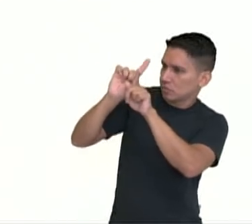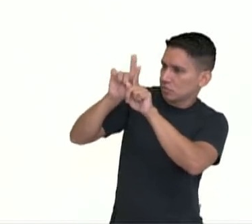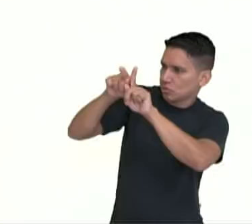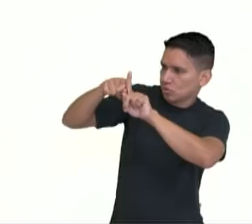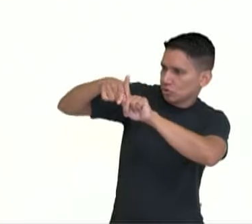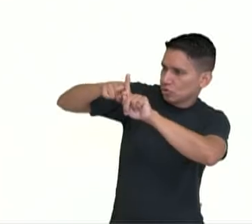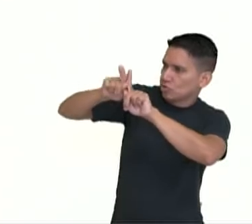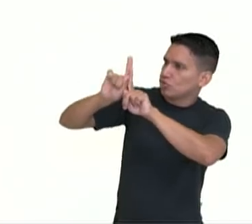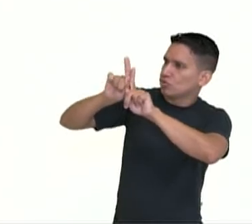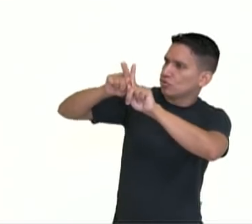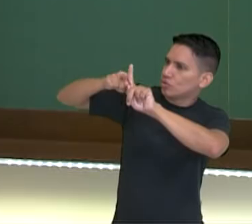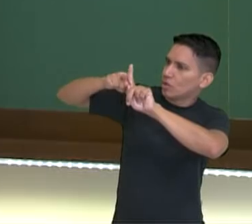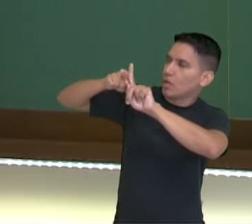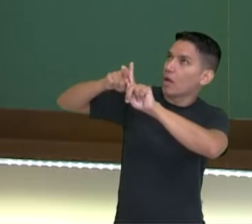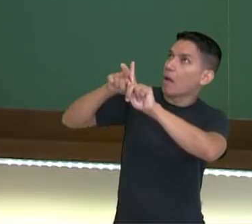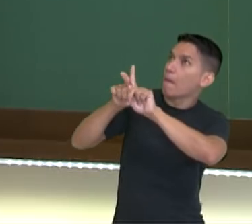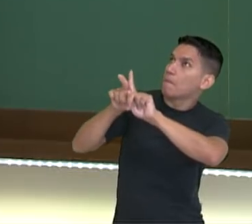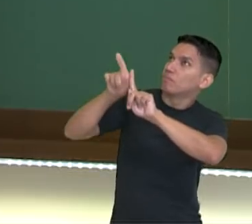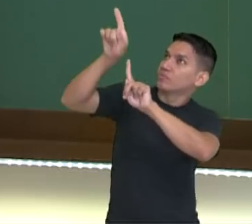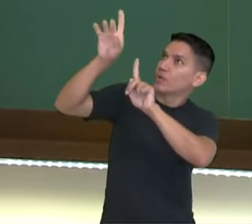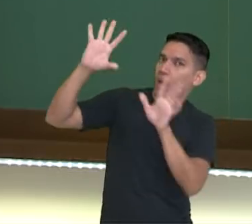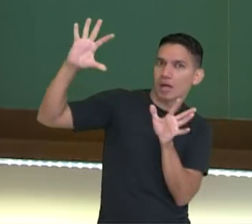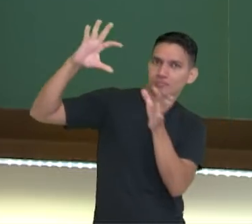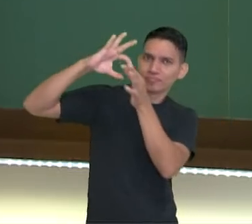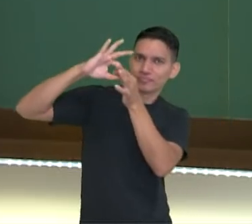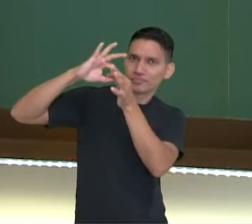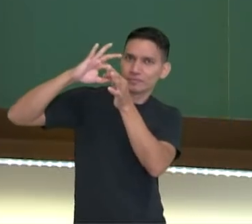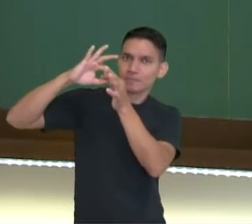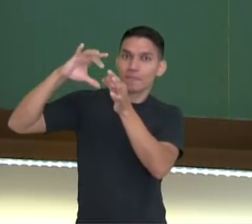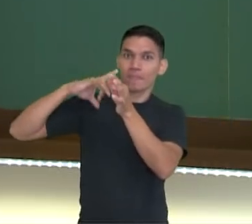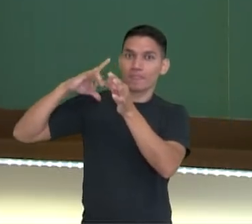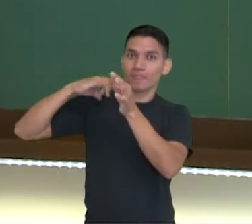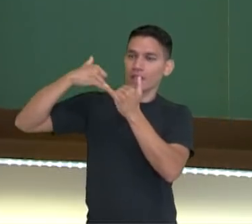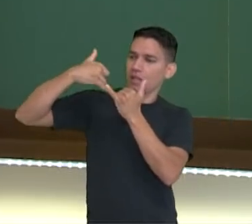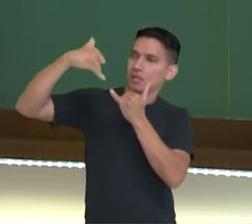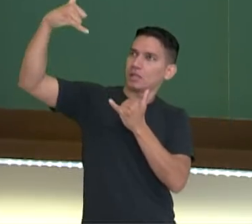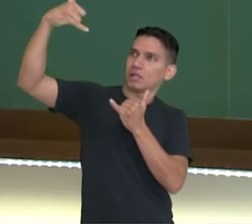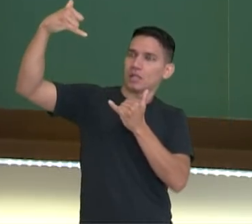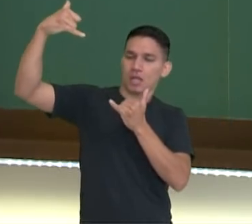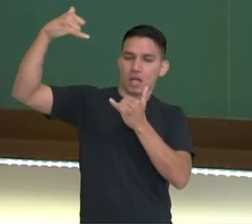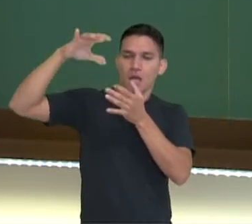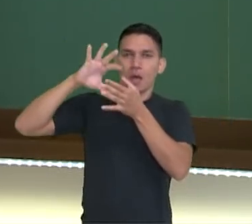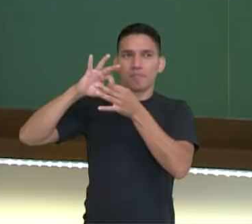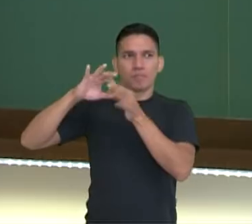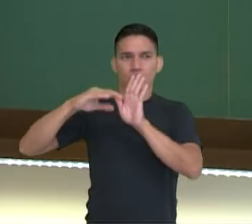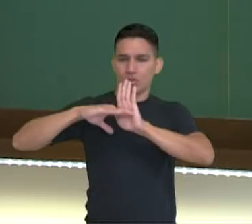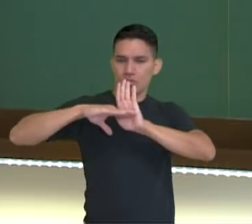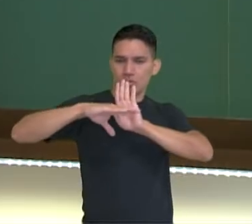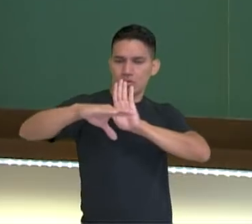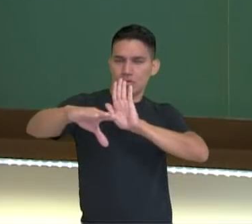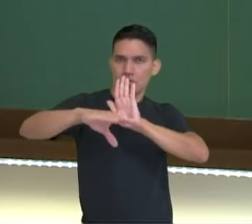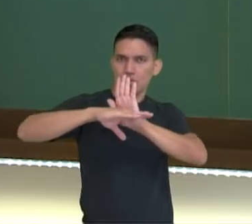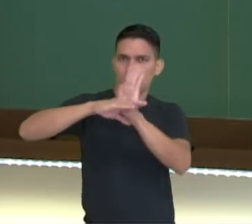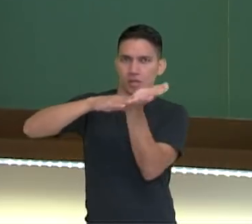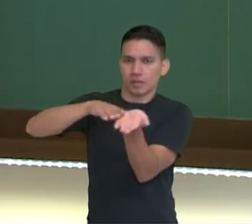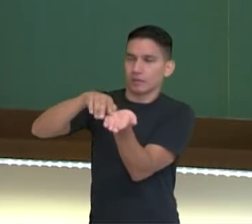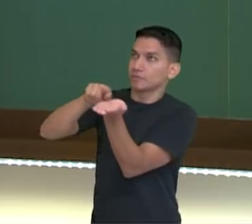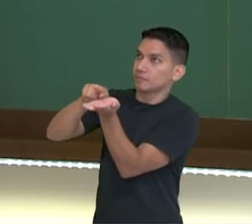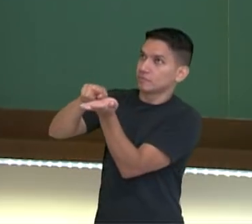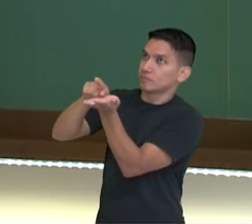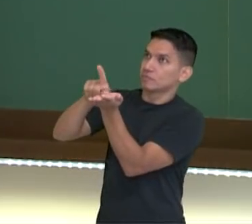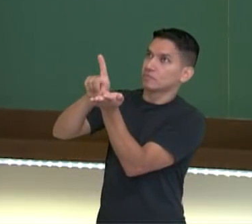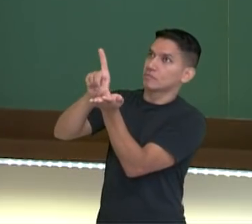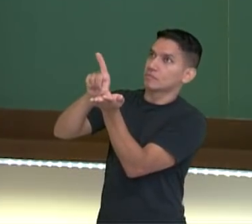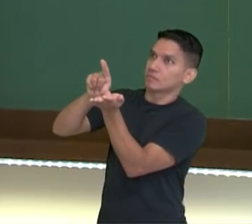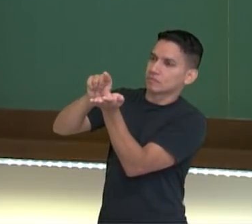linha reta em direção a esse astro, ligado à linha do horizonte lá, né? Uma medida em graus a partir